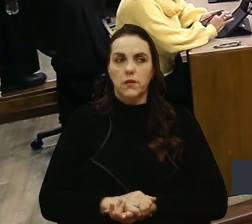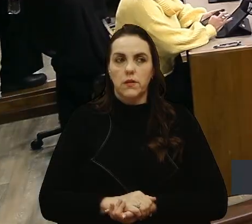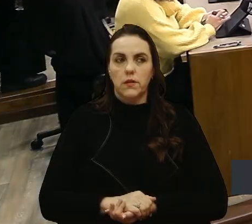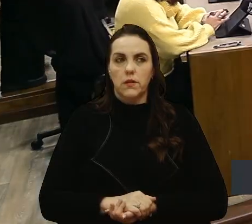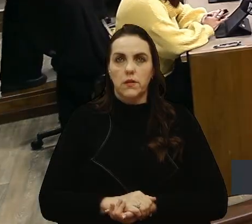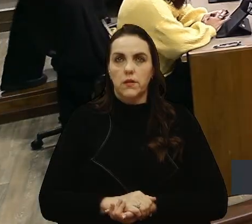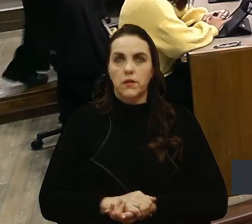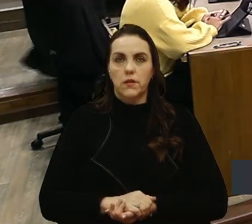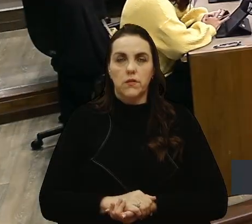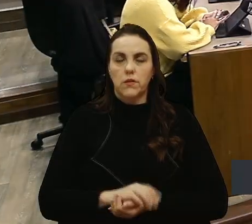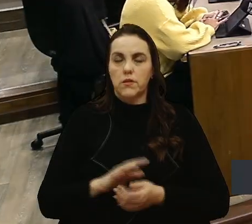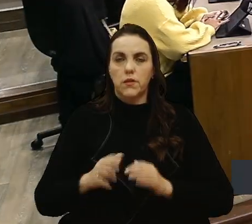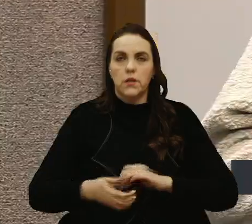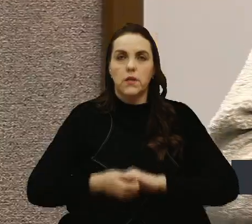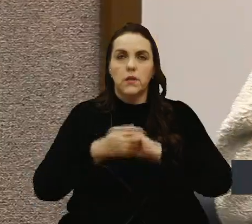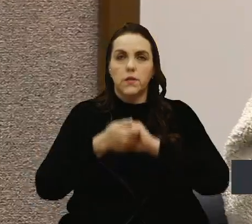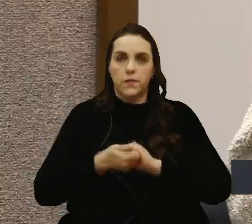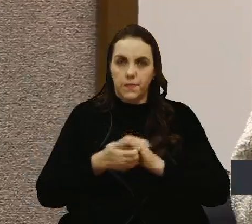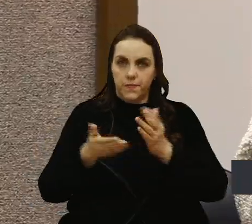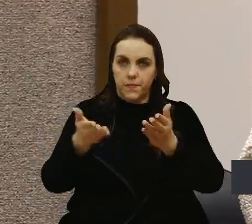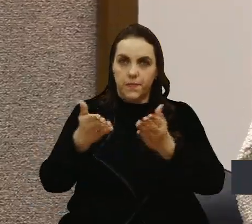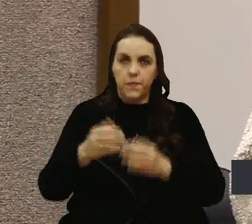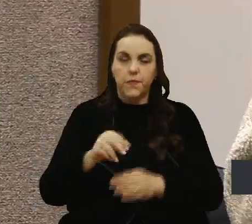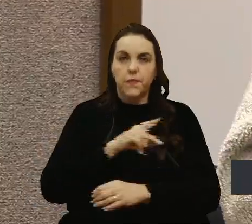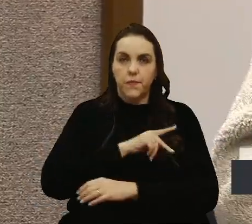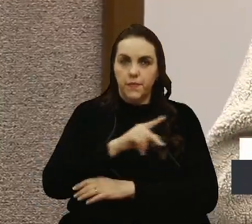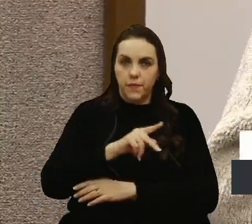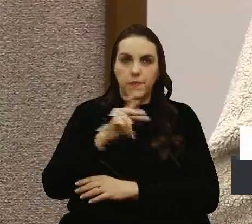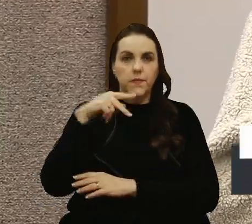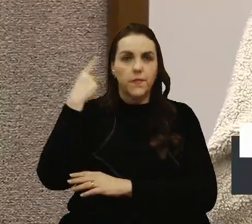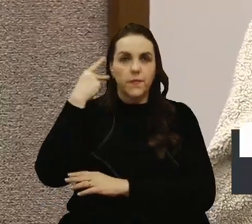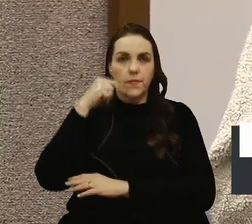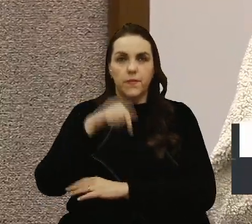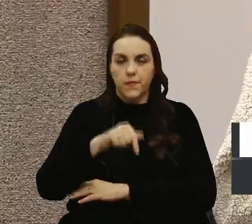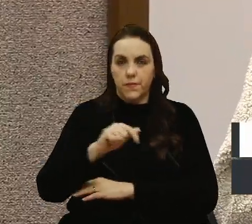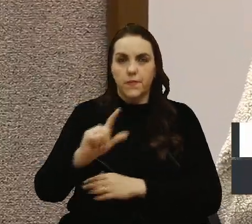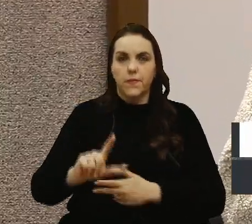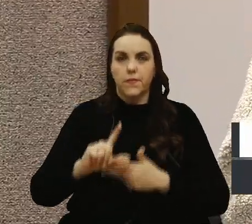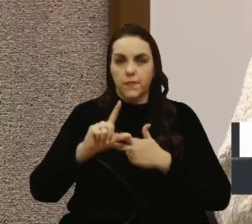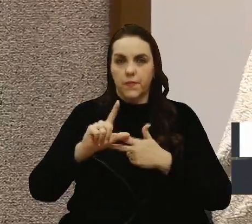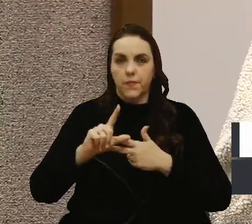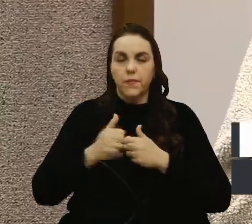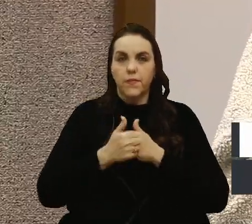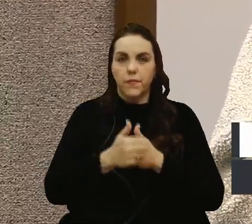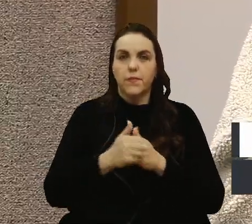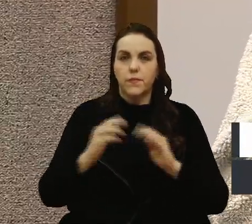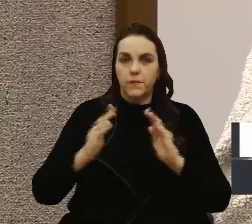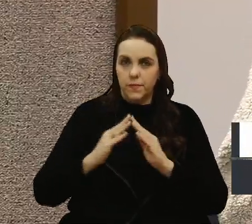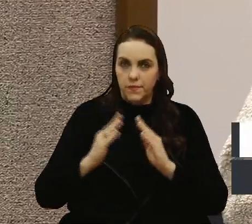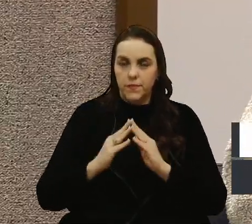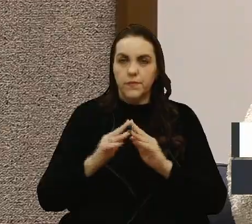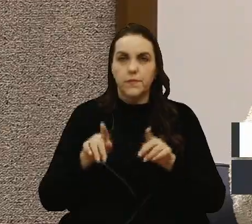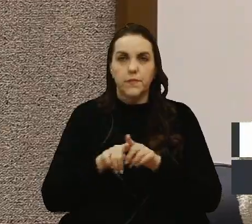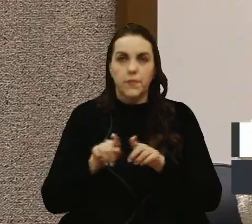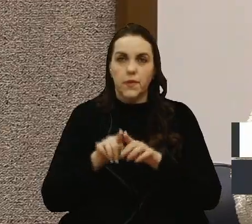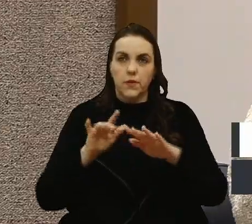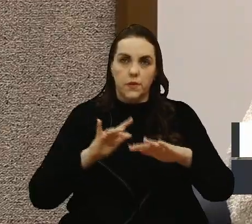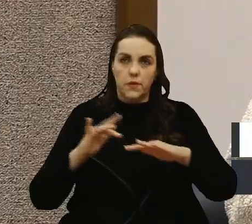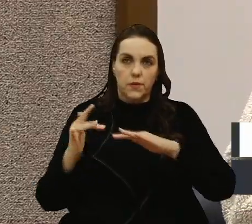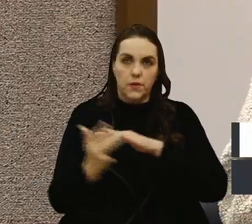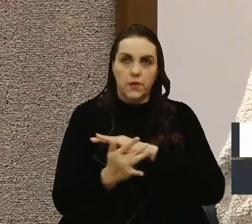Meus cumprimentos ao senhor, presidente, aos demais vereadores dessa Casa Legislativa, quem nos acompanha de casa e também quem nos acompanha pelas redes